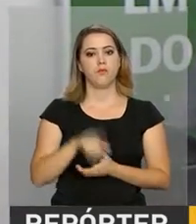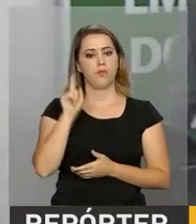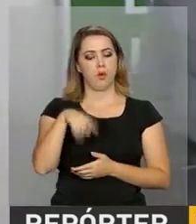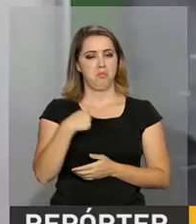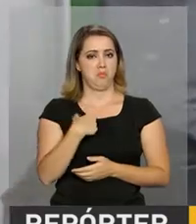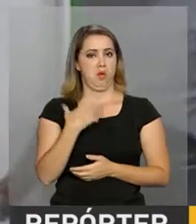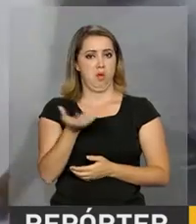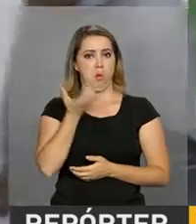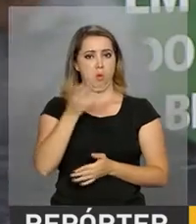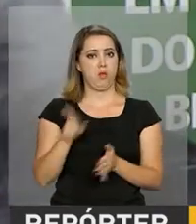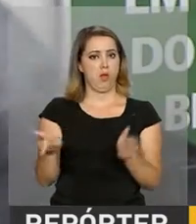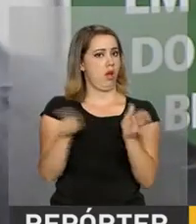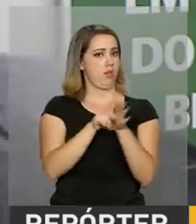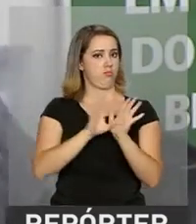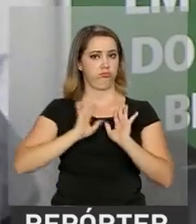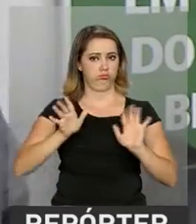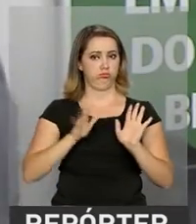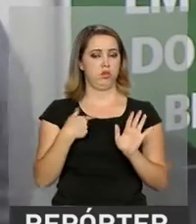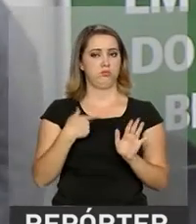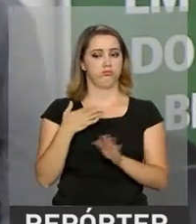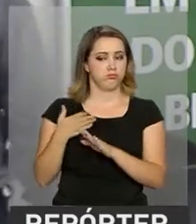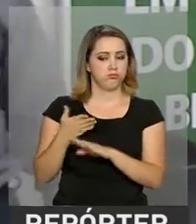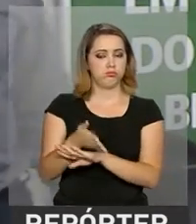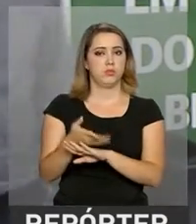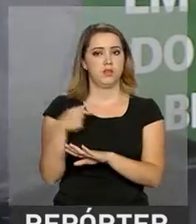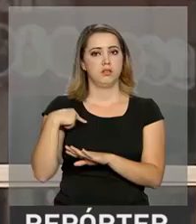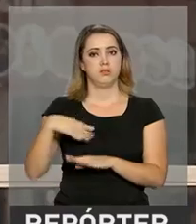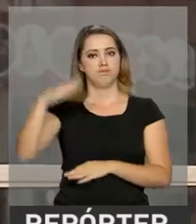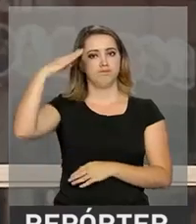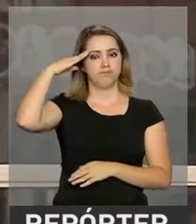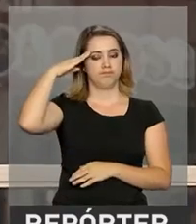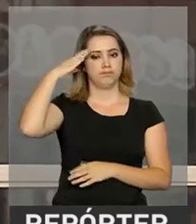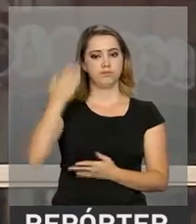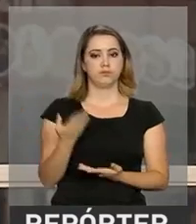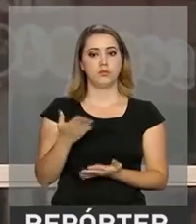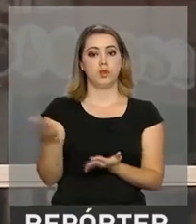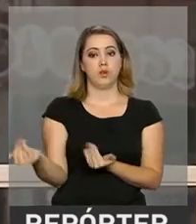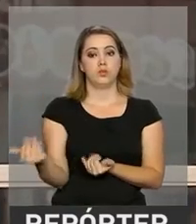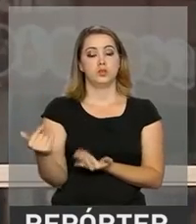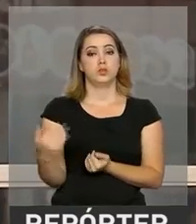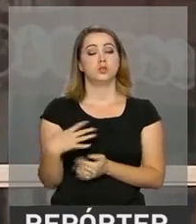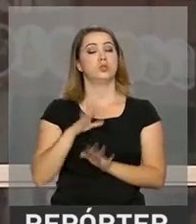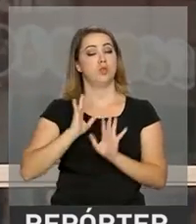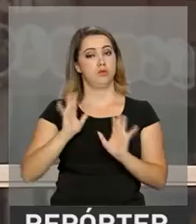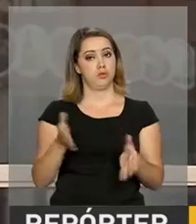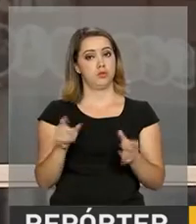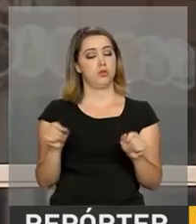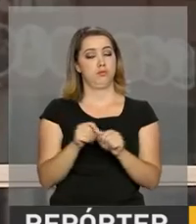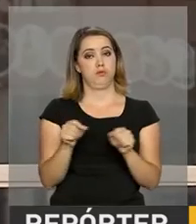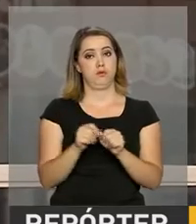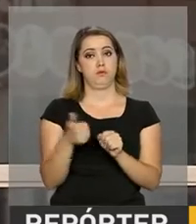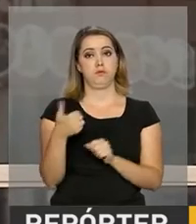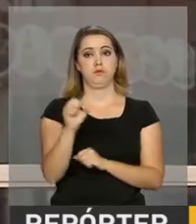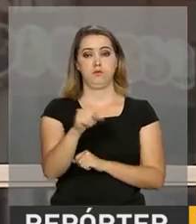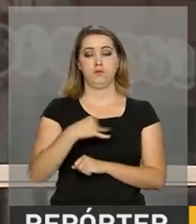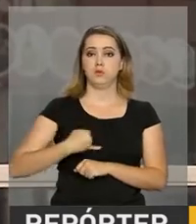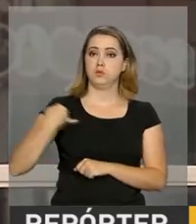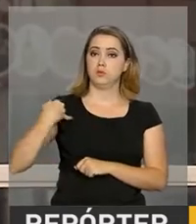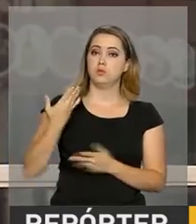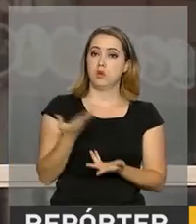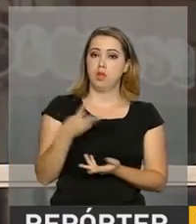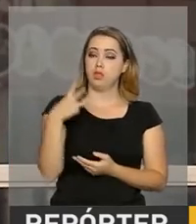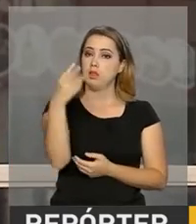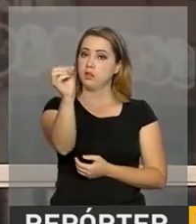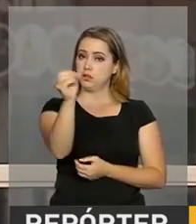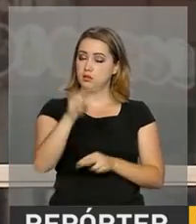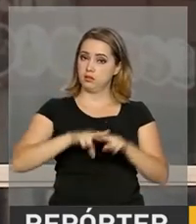o que quero muito seguir essa carreira está militar os jovens que completam 18 anos em 2017 têm até o dia 30